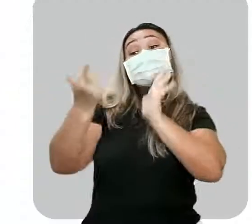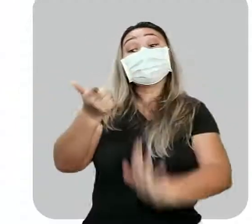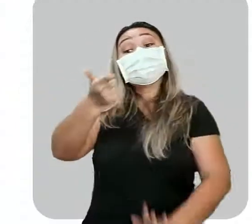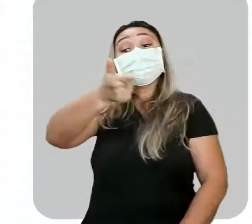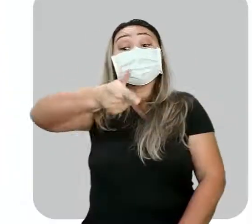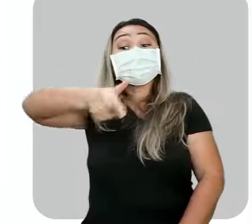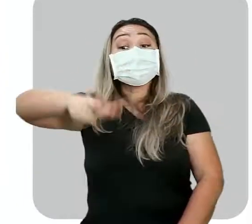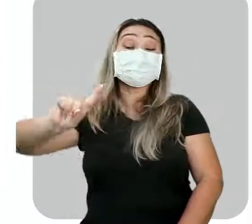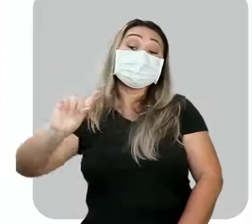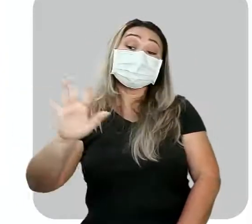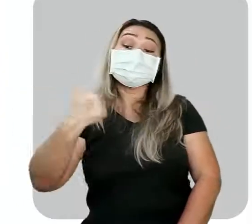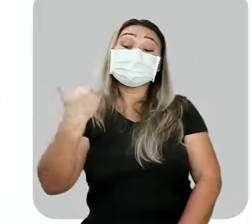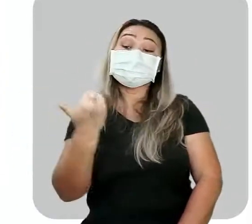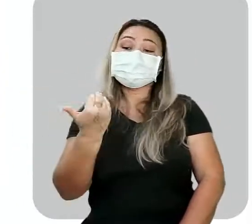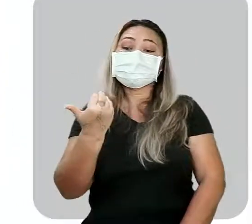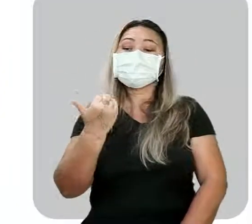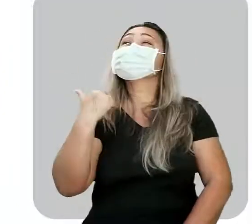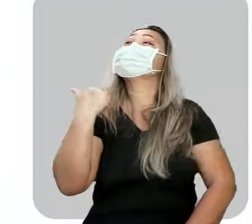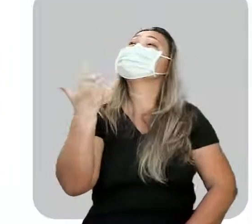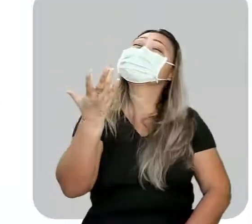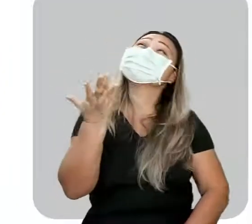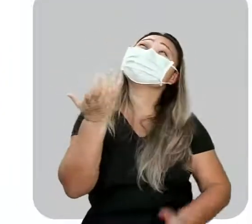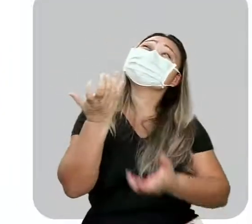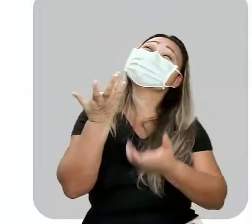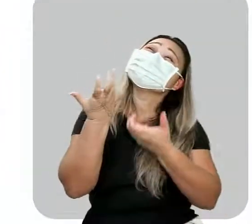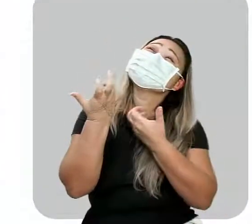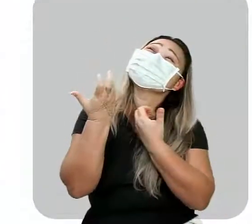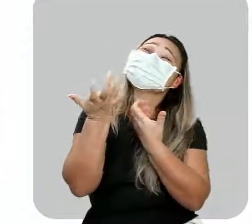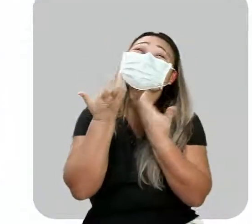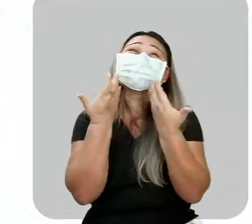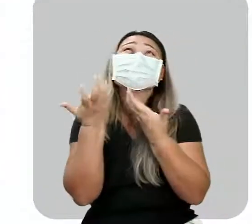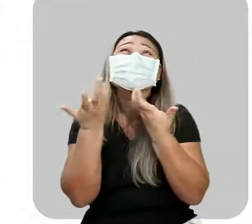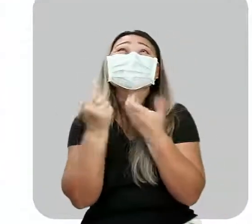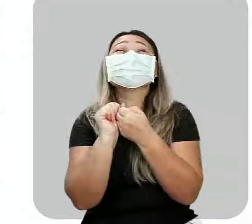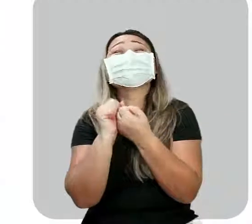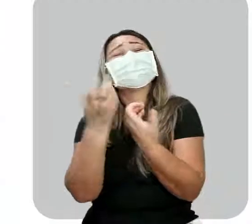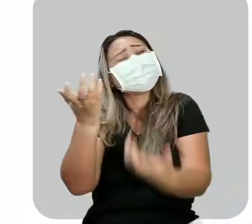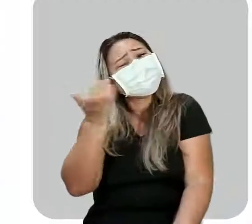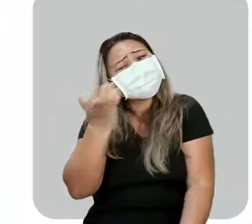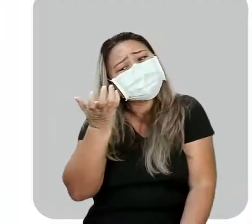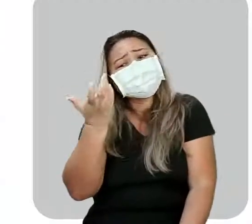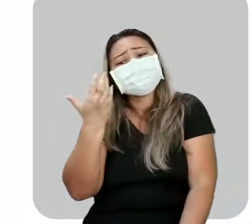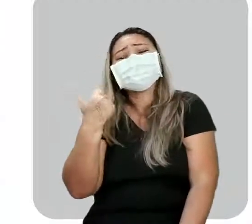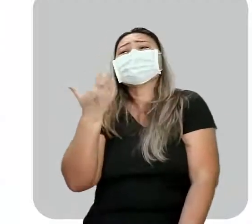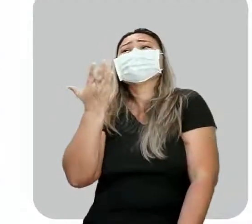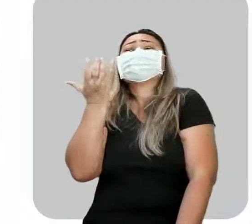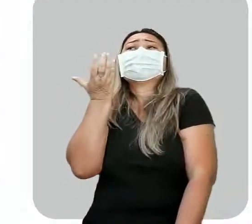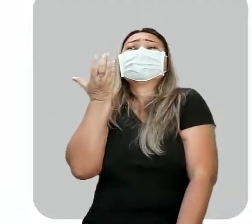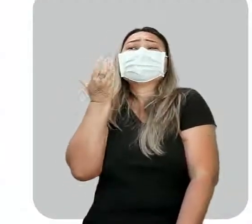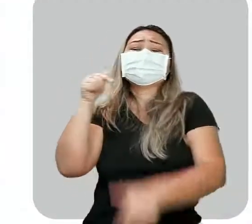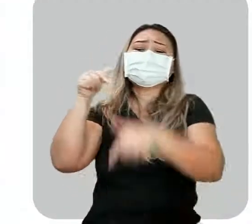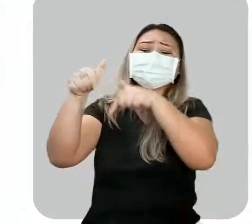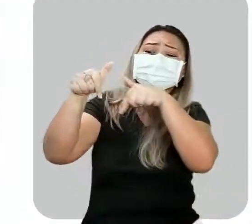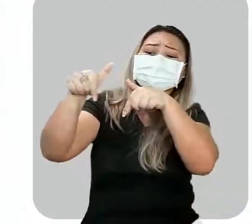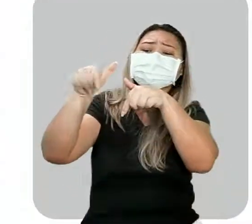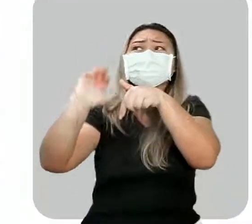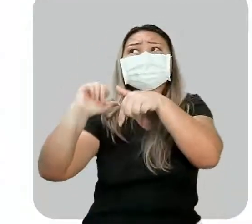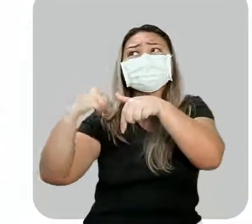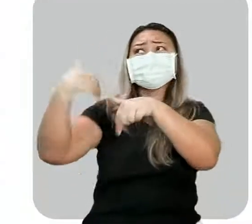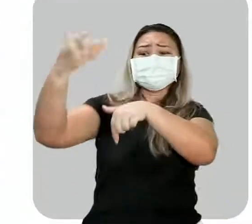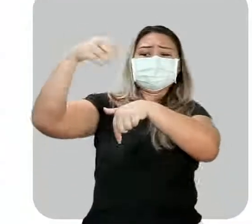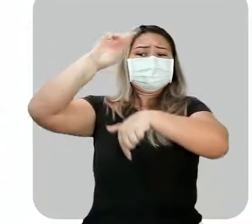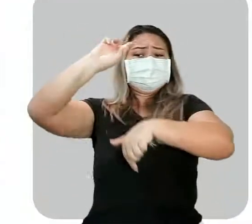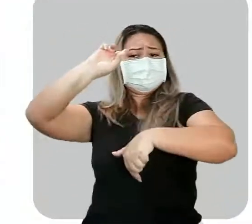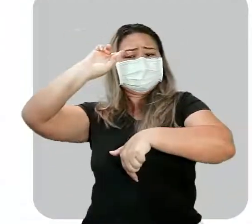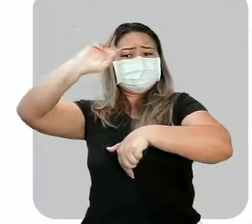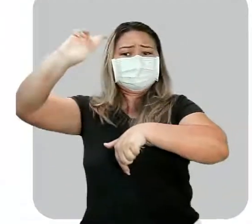sentido de almejar, eu aspiro ao cargo de